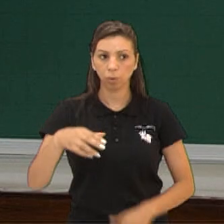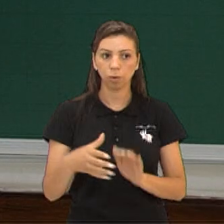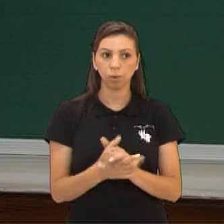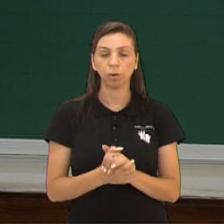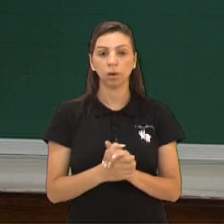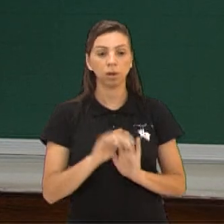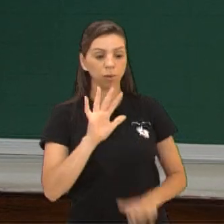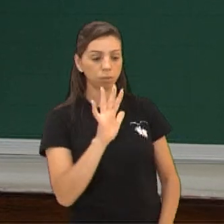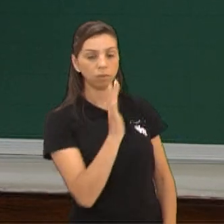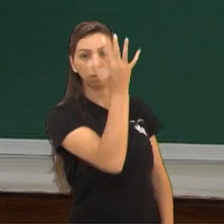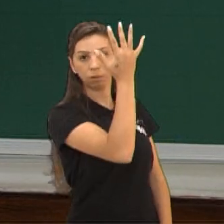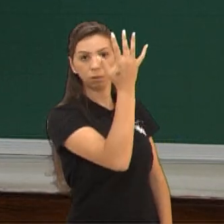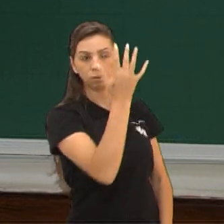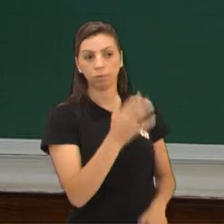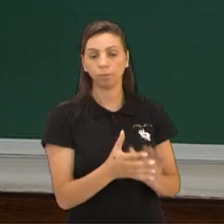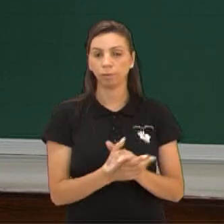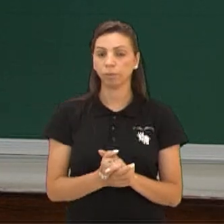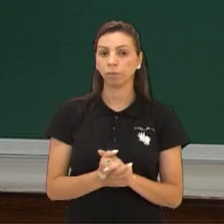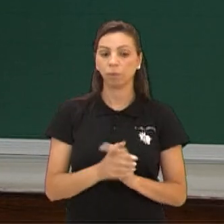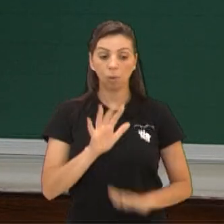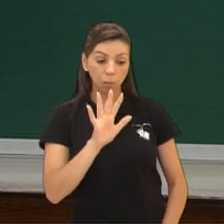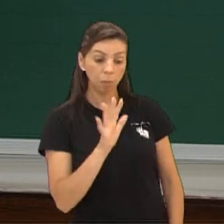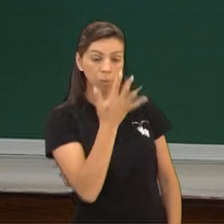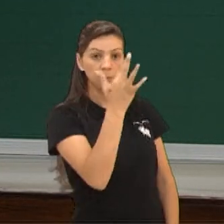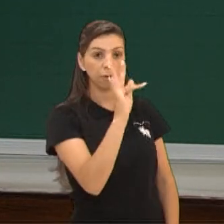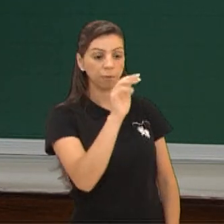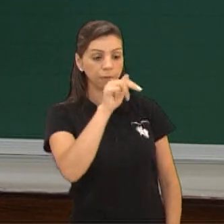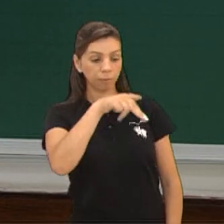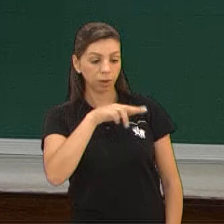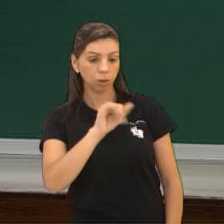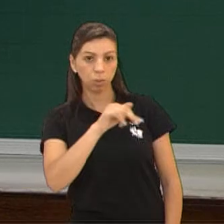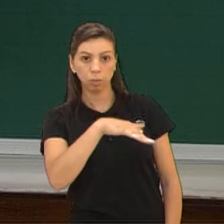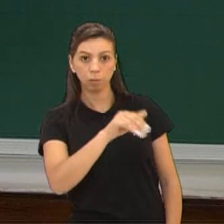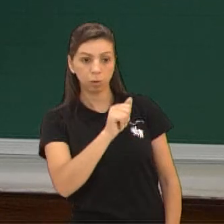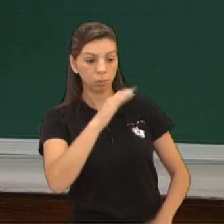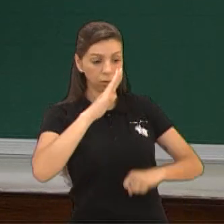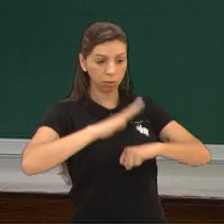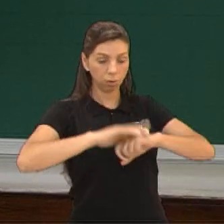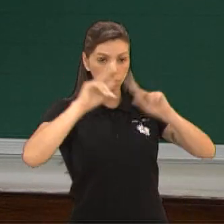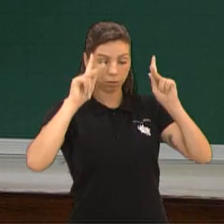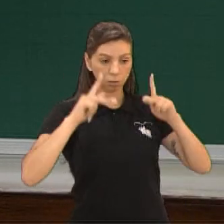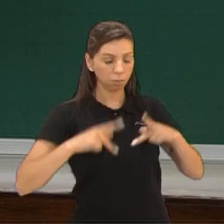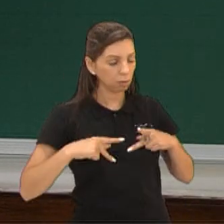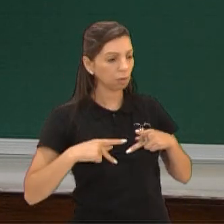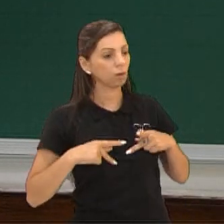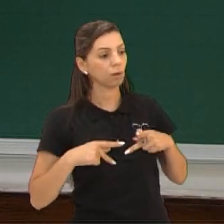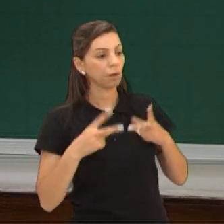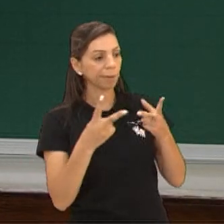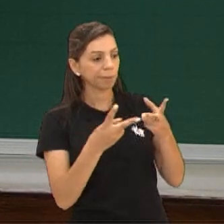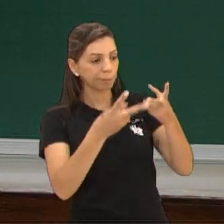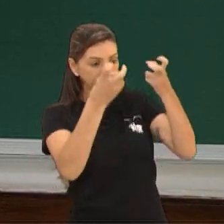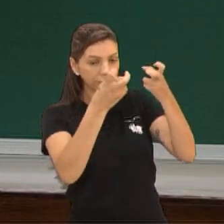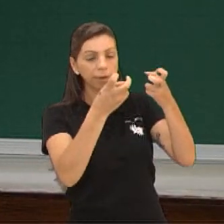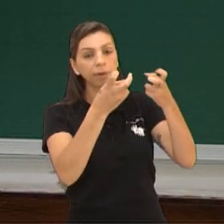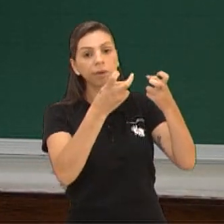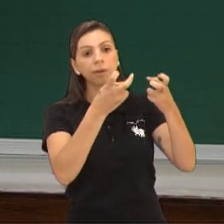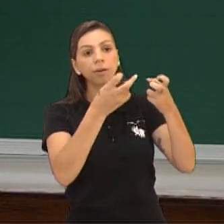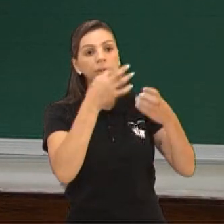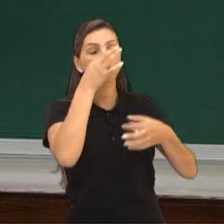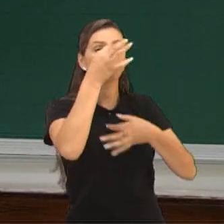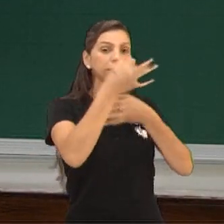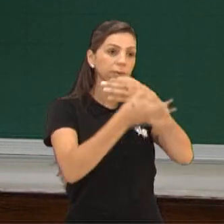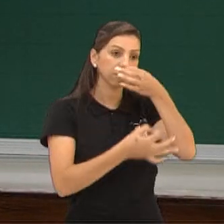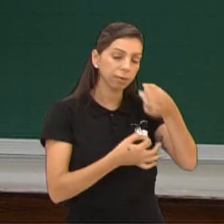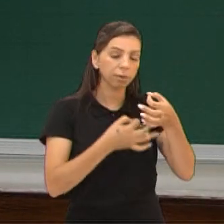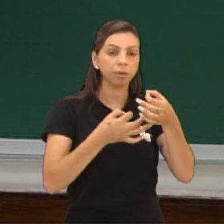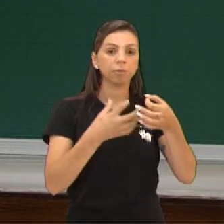o fenômeno. O fenômeno é o que eu, enquanto ser humano, constato e aparece a mim